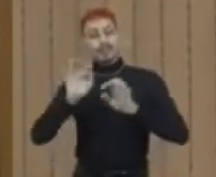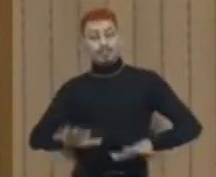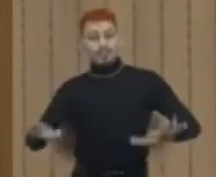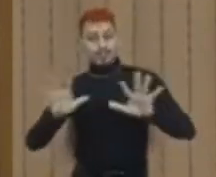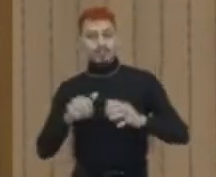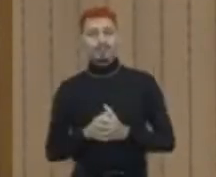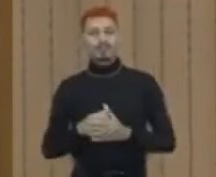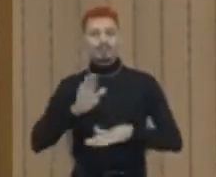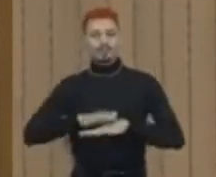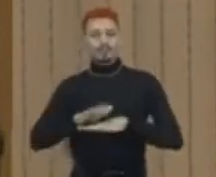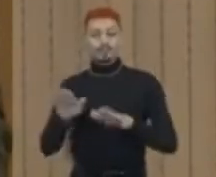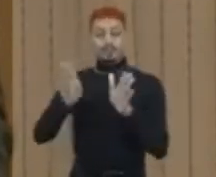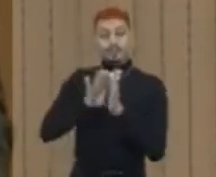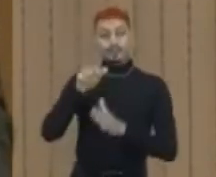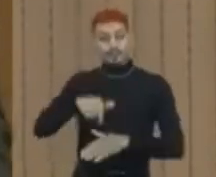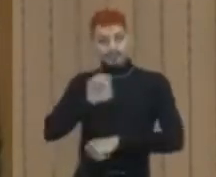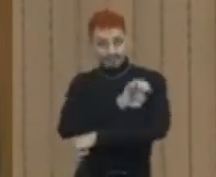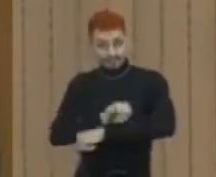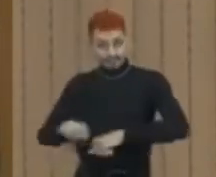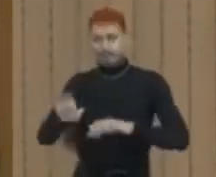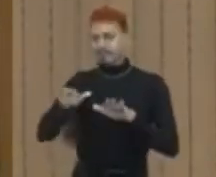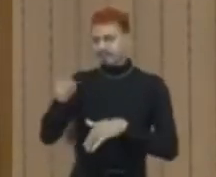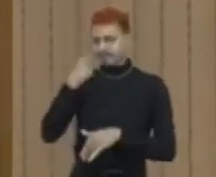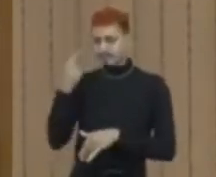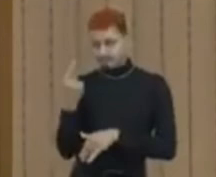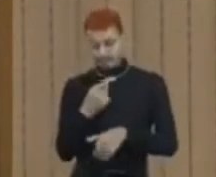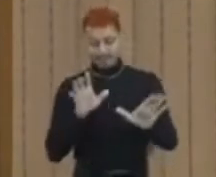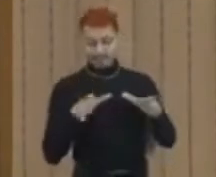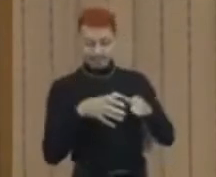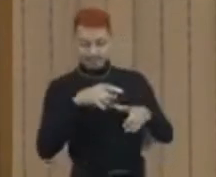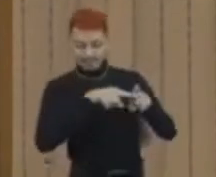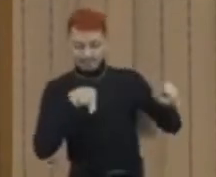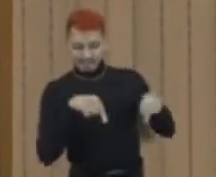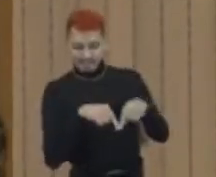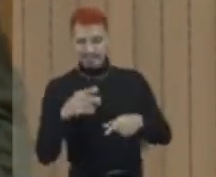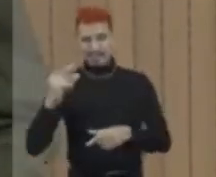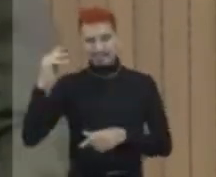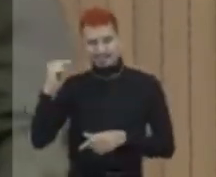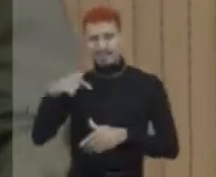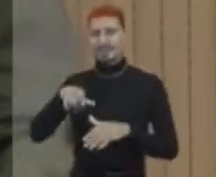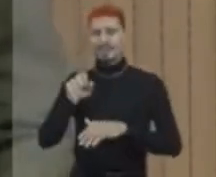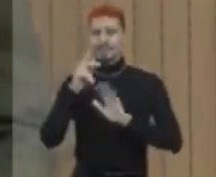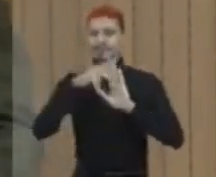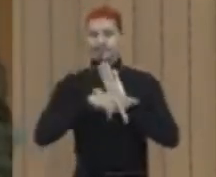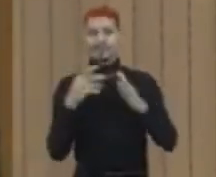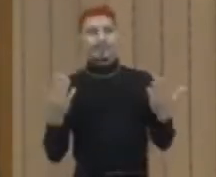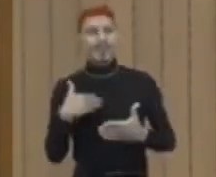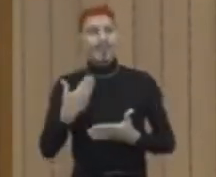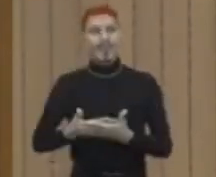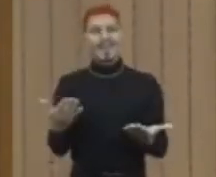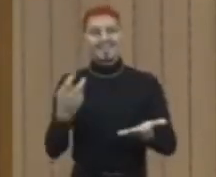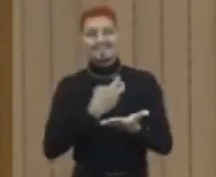eu cheguei aqui para fazer o estágio, ele me mostrou que era o meu gabinete. Eu fui estagiário aqui, ele me mostrou meu gabinete no projeto ainda, agora conseguiu